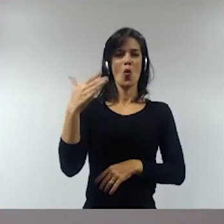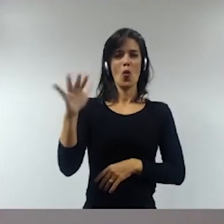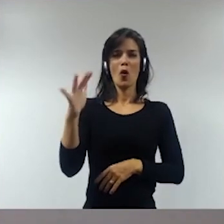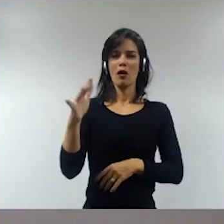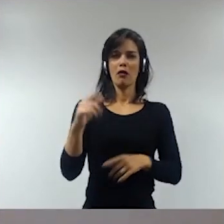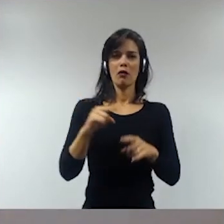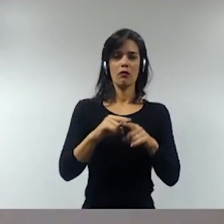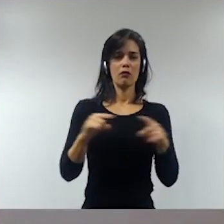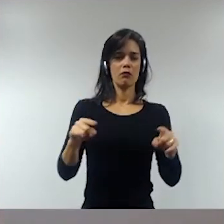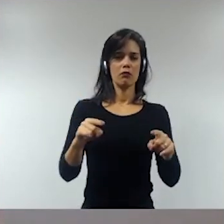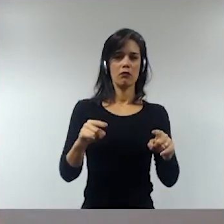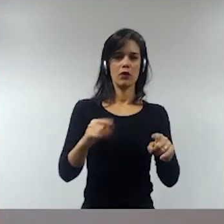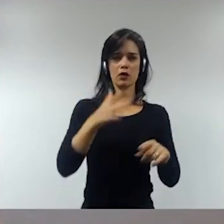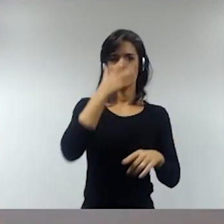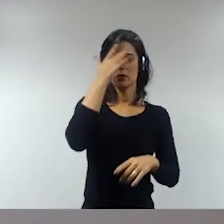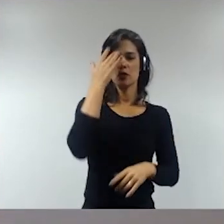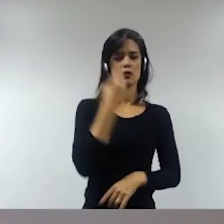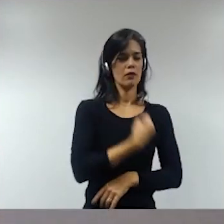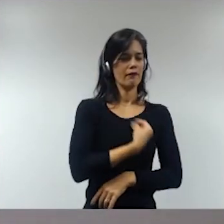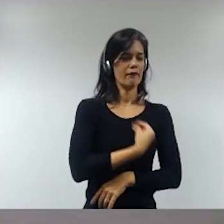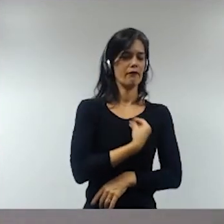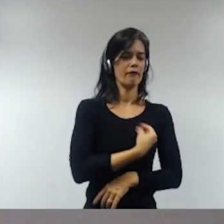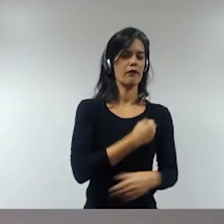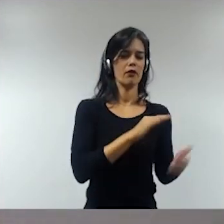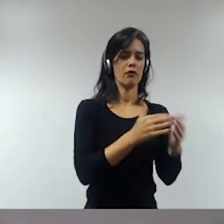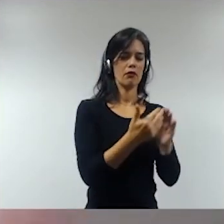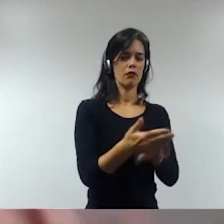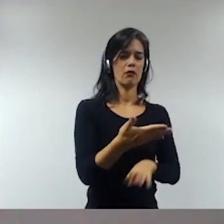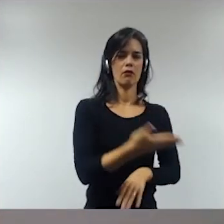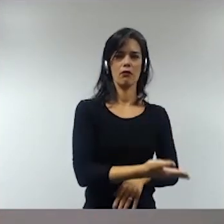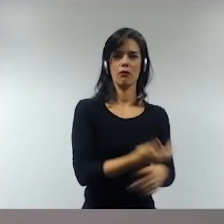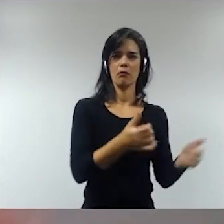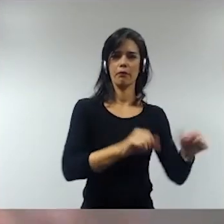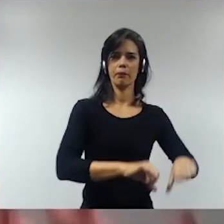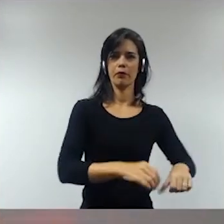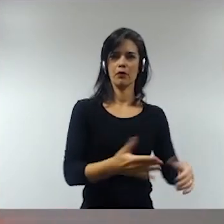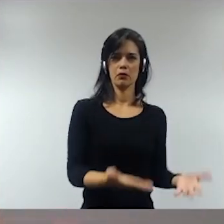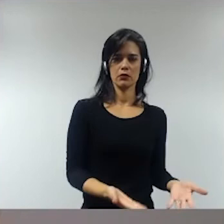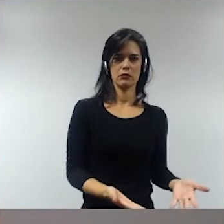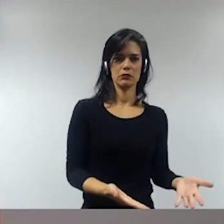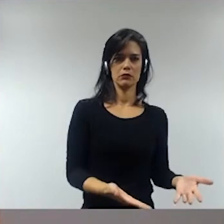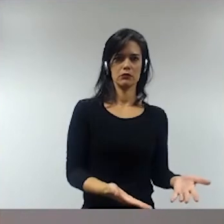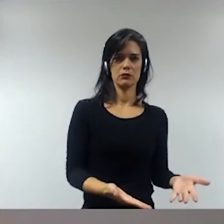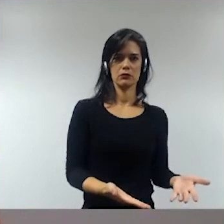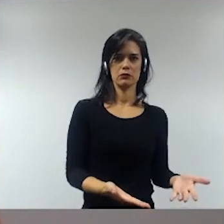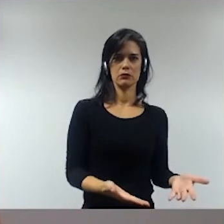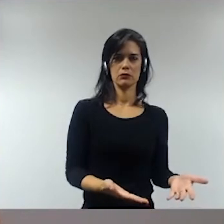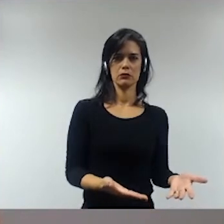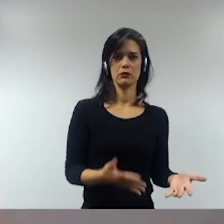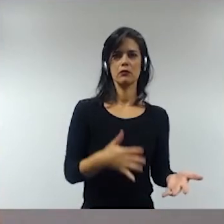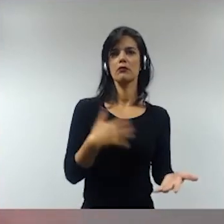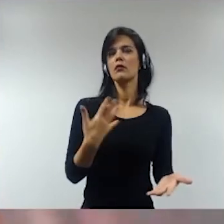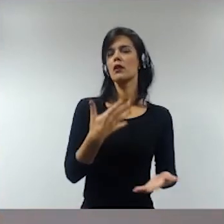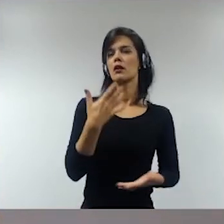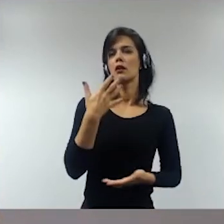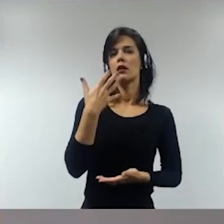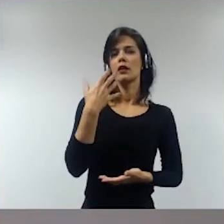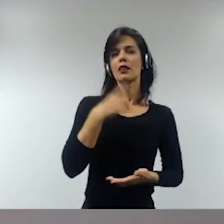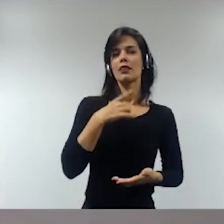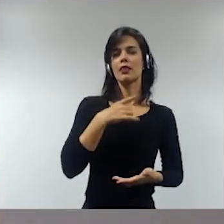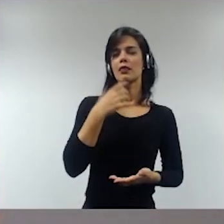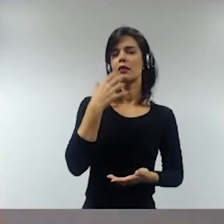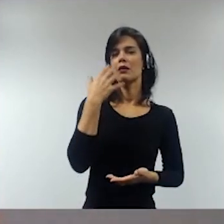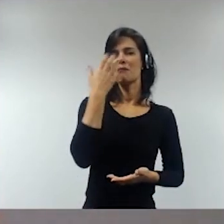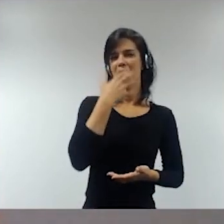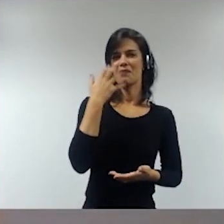comunidade onde pessoas vivem em condições subhumanas. Então, assim, é uma cidade, como a música, né, de beleza e de caos